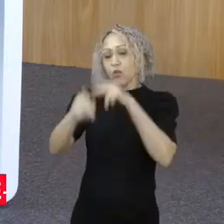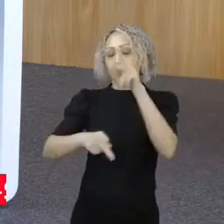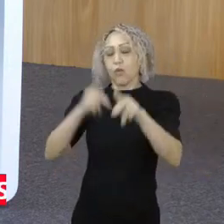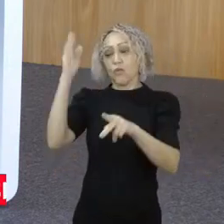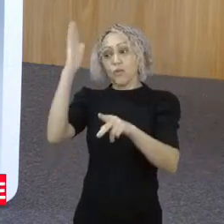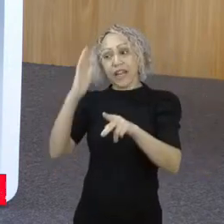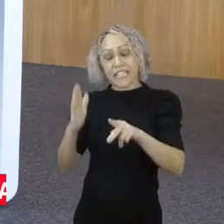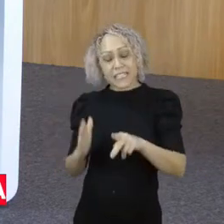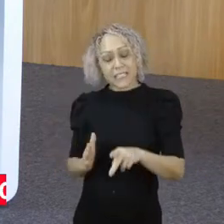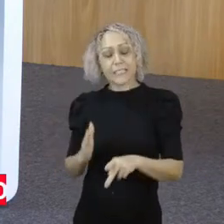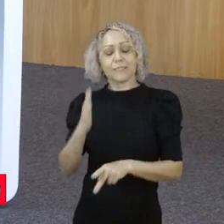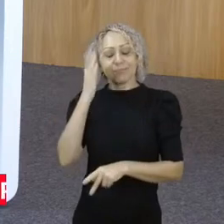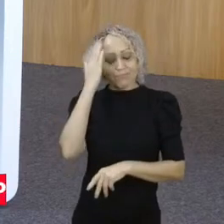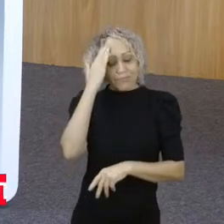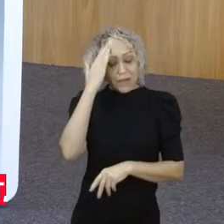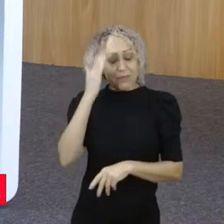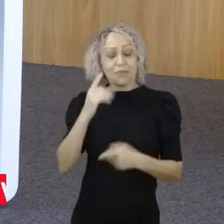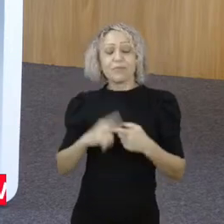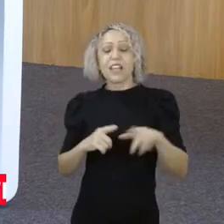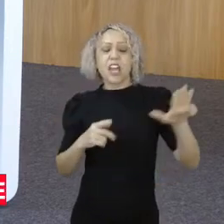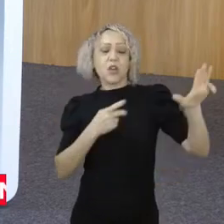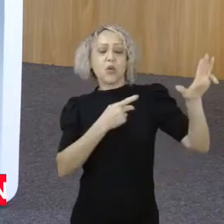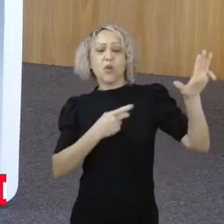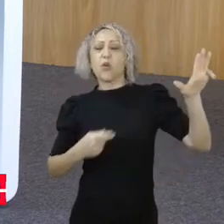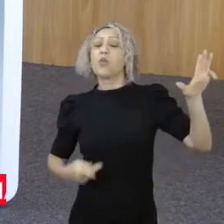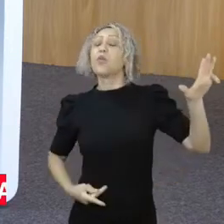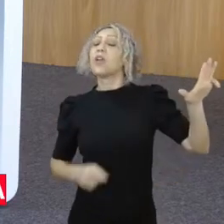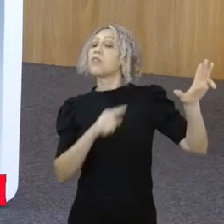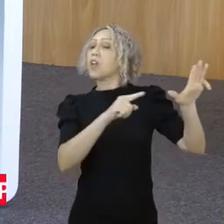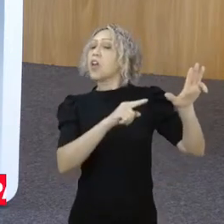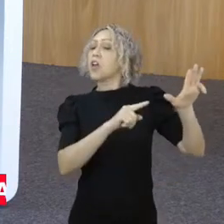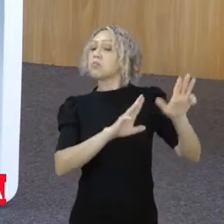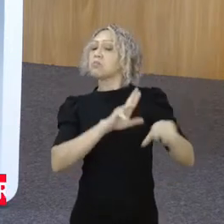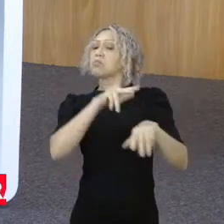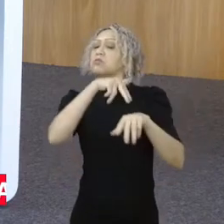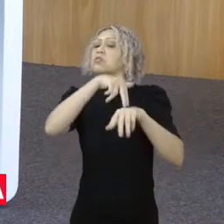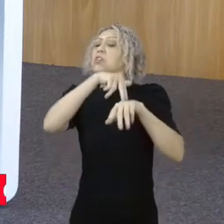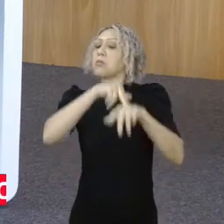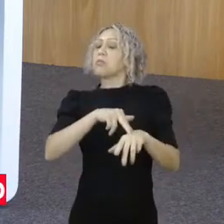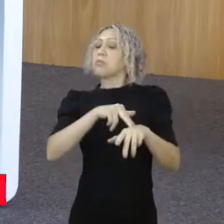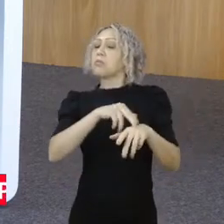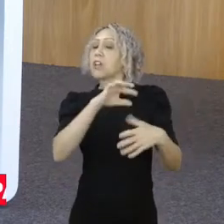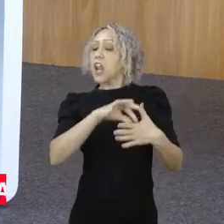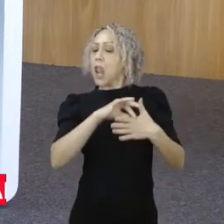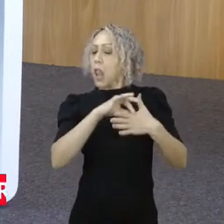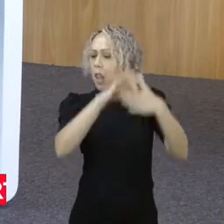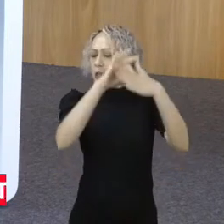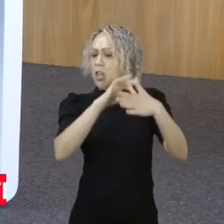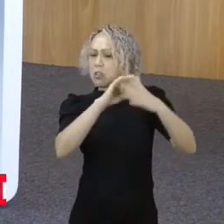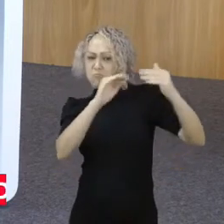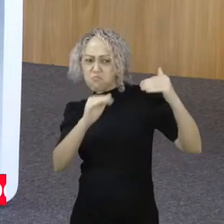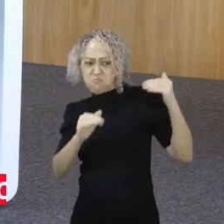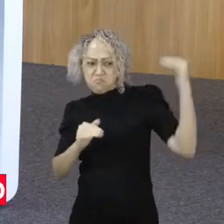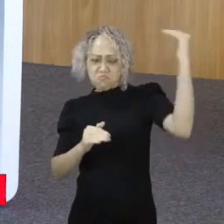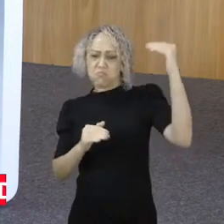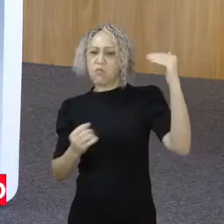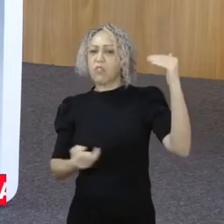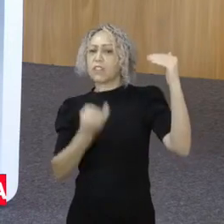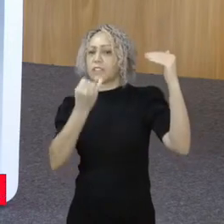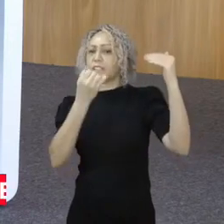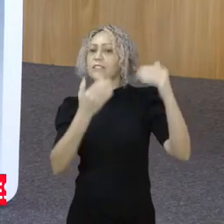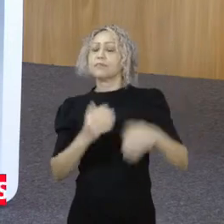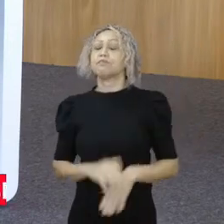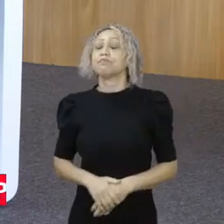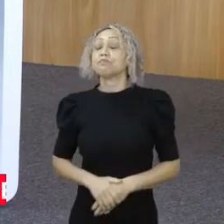como líder, o líder do tamanho que ele é. Secretária, vamos falar de mobilização, de organização partidária,